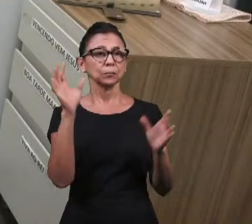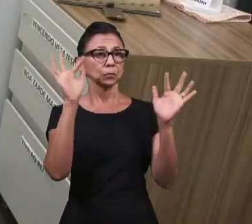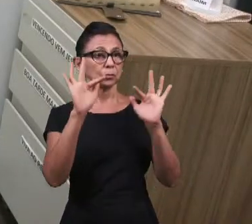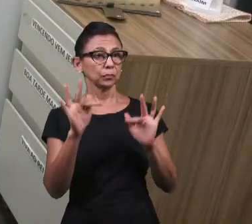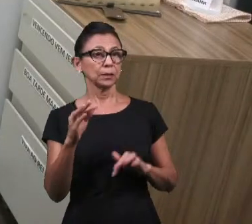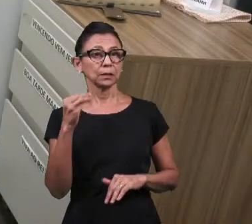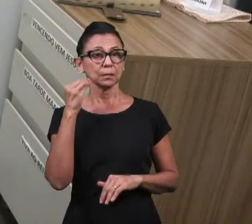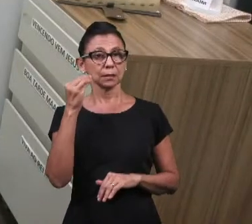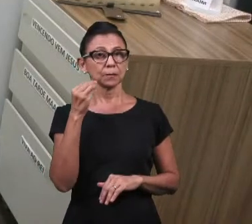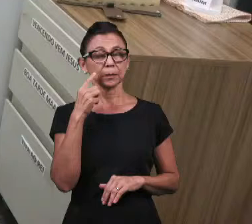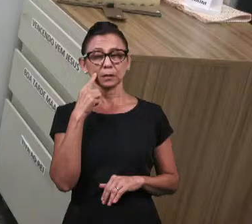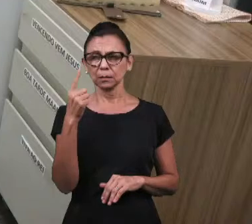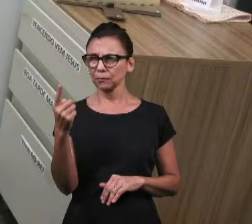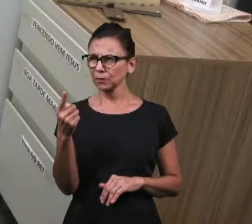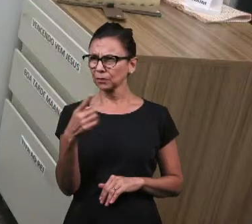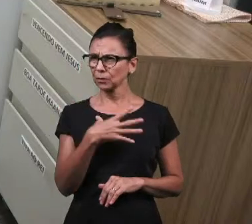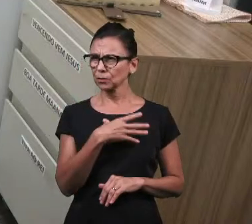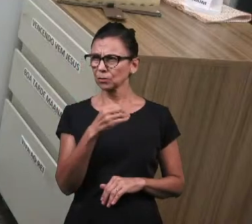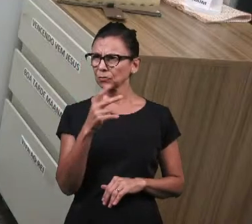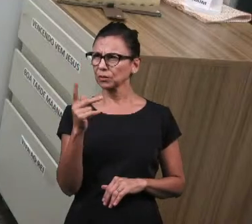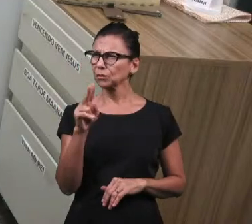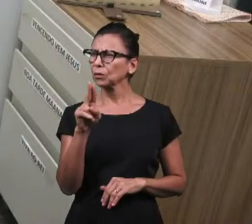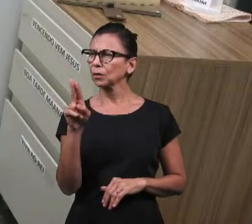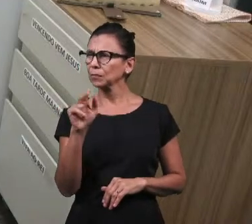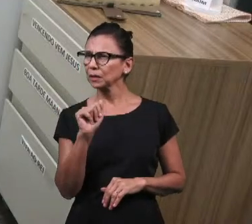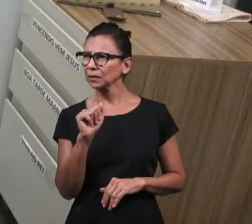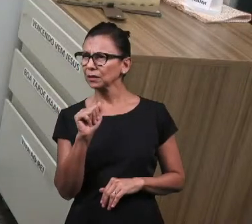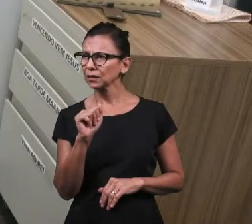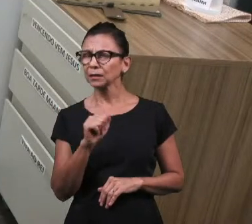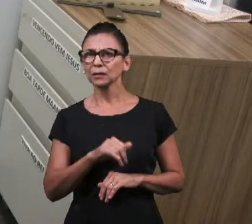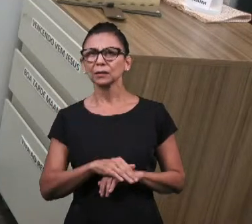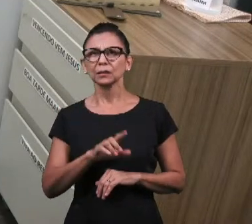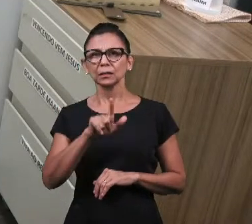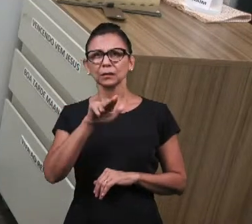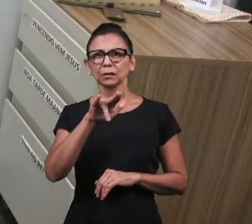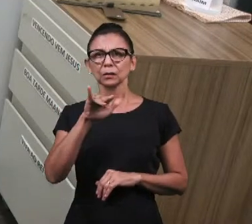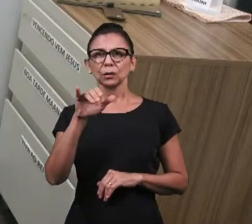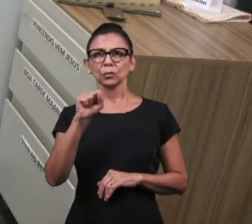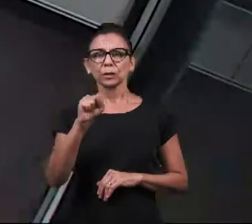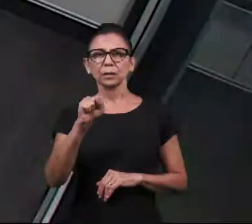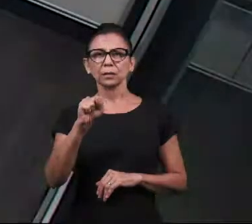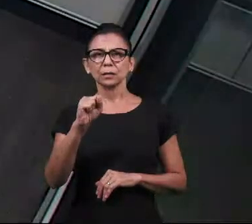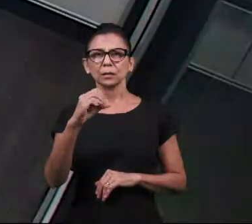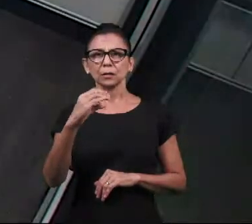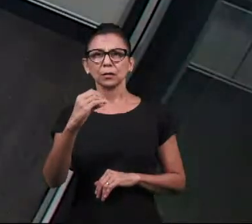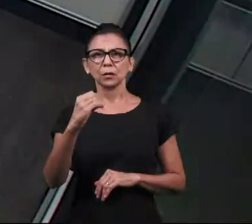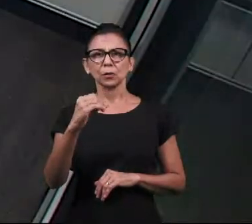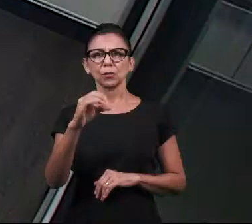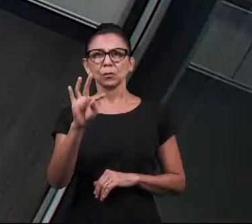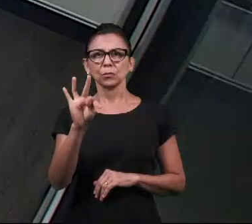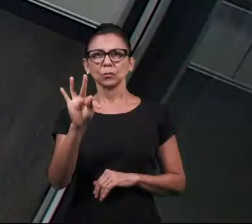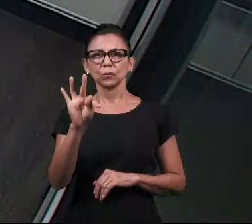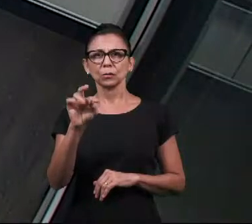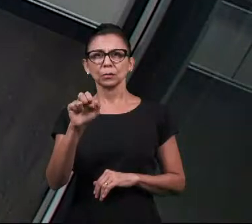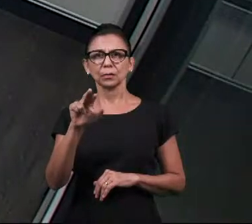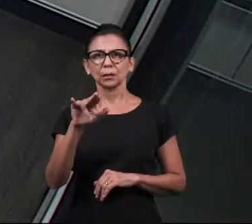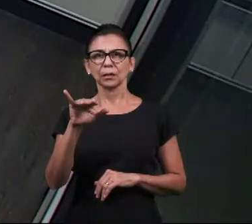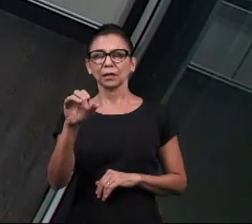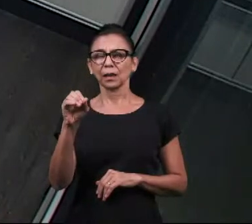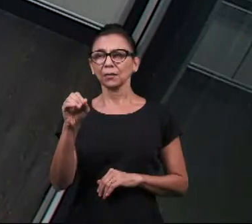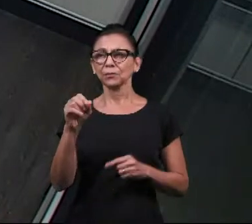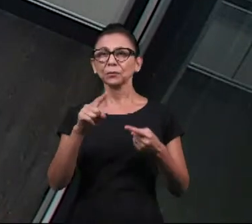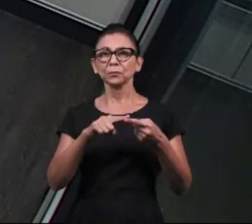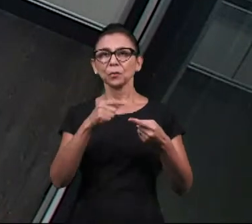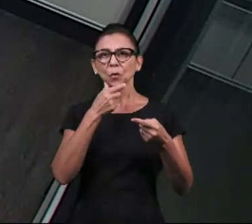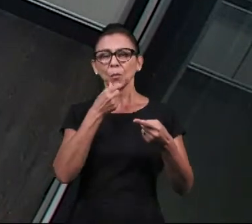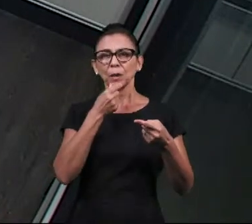O senhor relatou sobre o seu filho. Qual o nome do filho do senhor mesmo? É o Luiz Otávio. Luiz e Otávio. A Esther. A Esther. Um abraço aí pro Luiz Otávio, pra